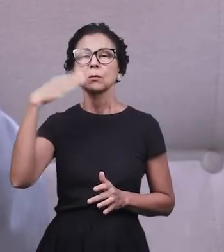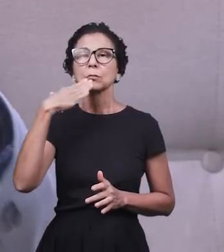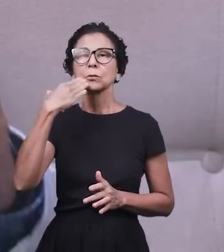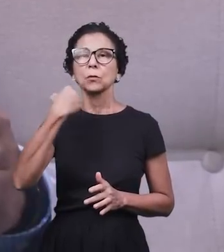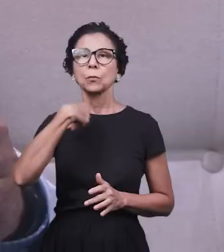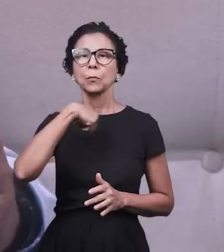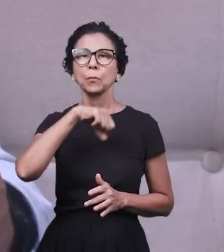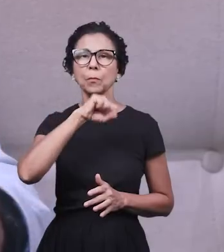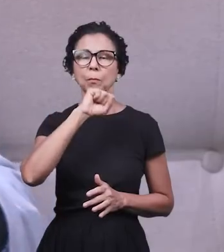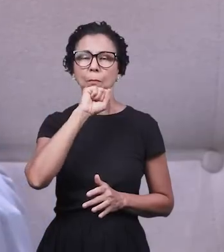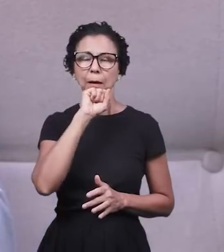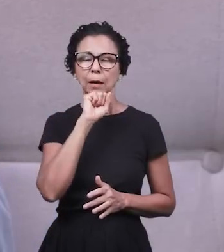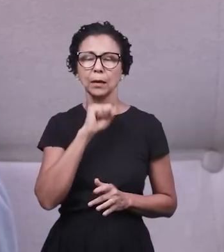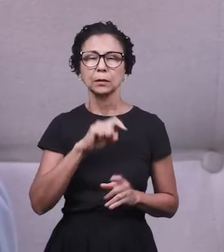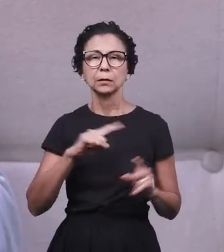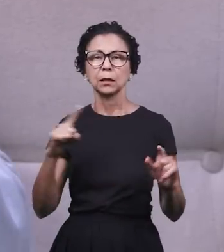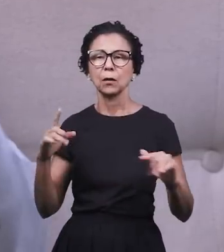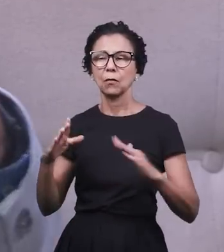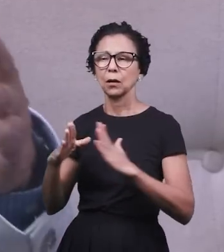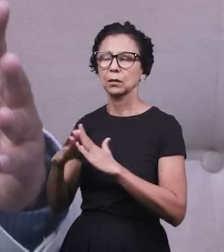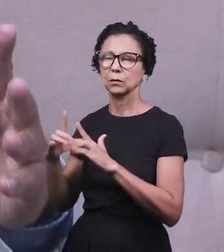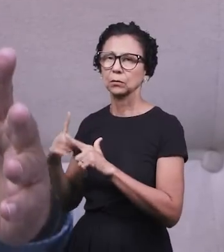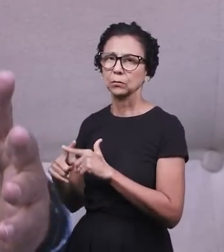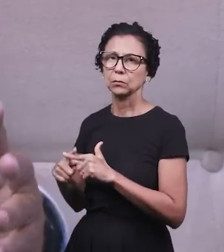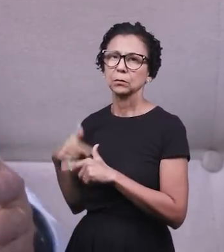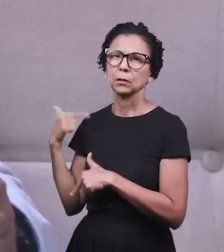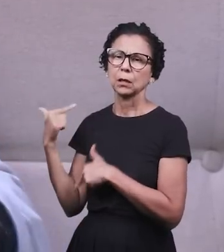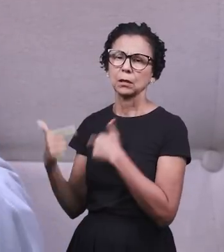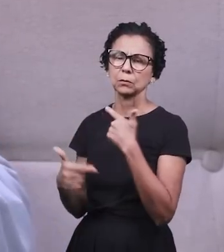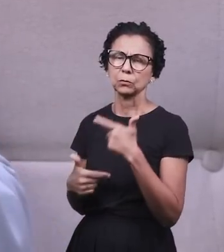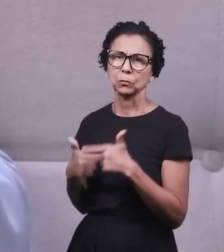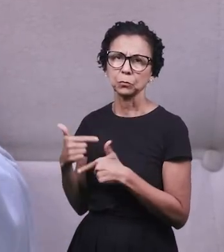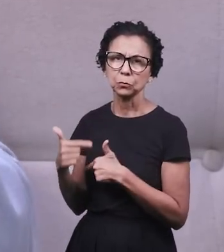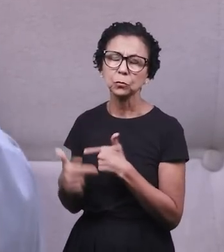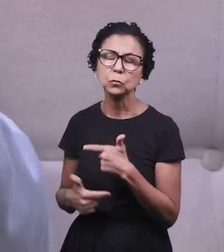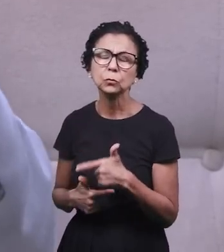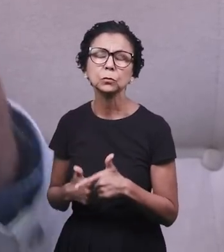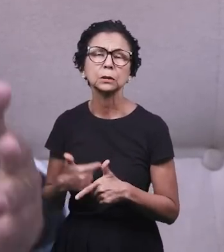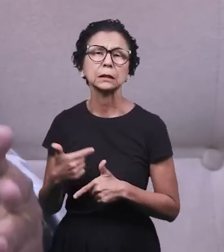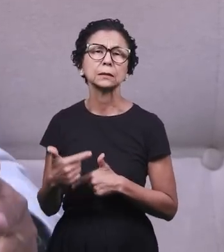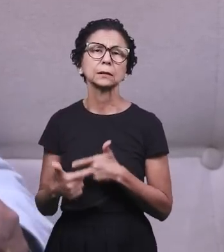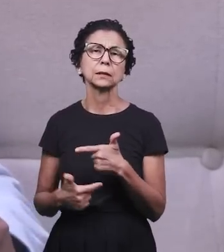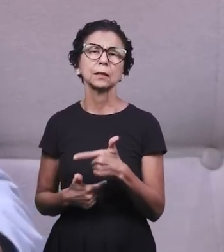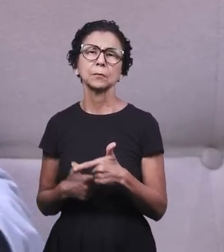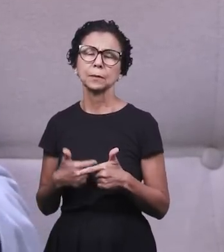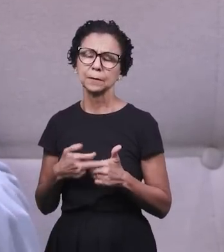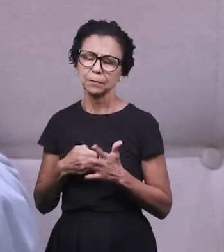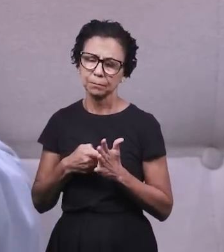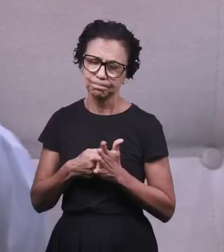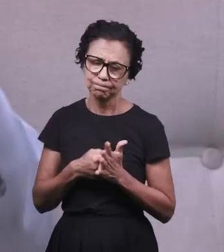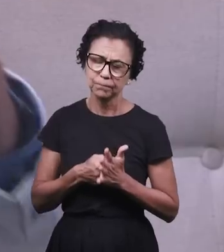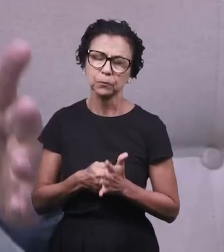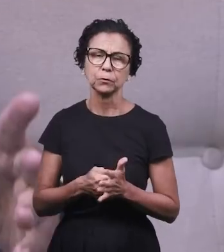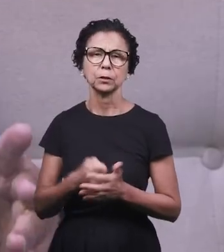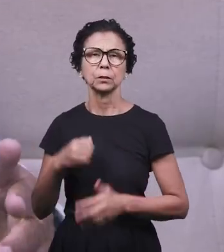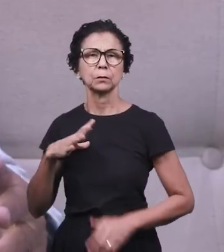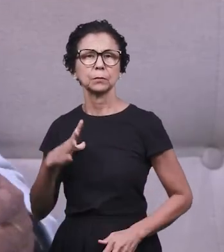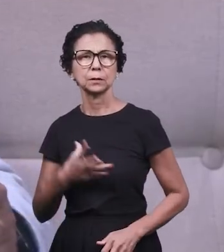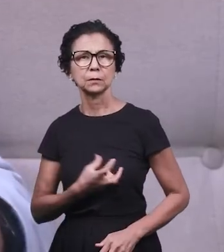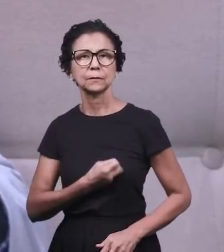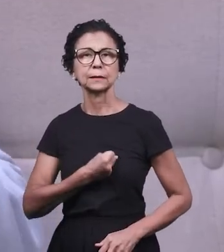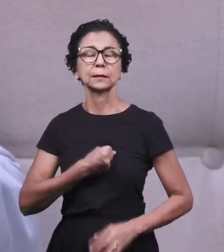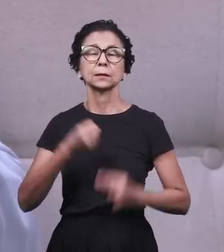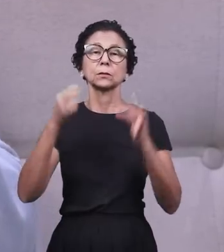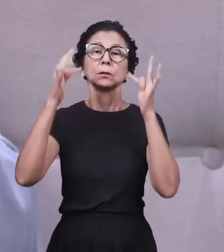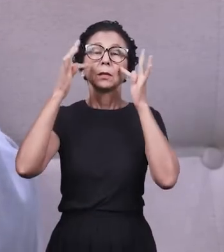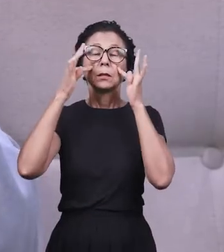os embates da igreja, as pelejas que ela tem para preservar a salvação, para testemunhar da